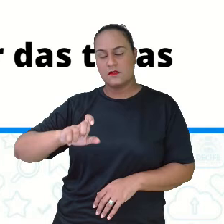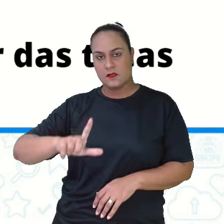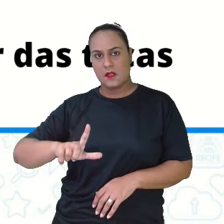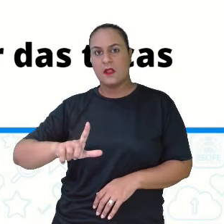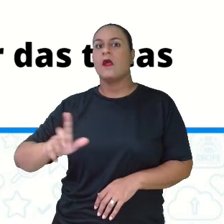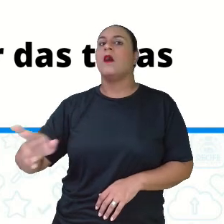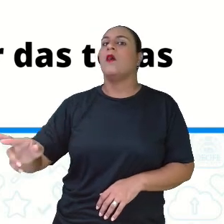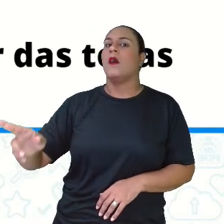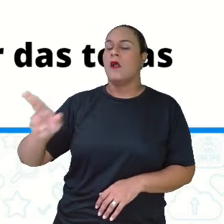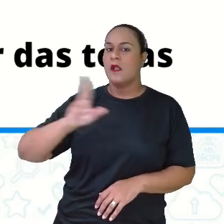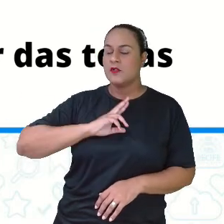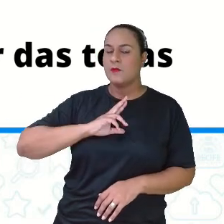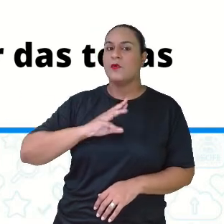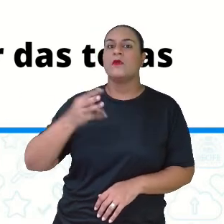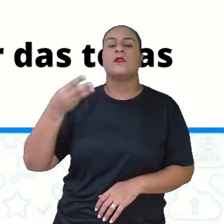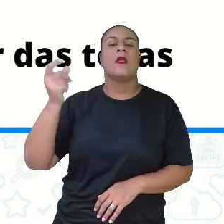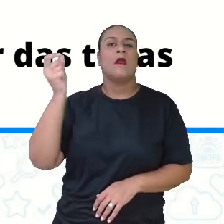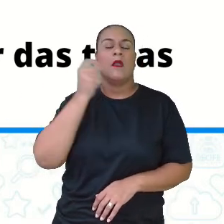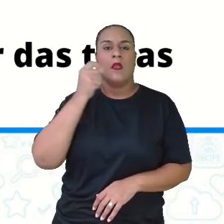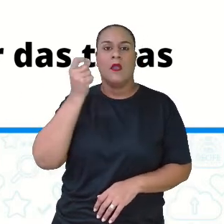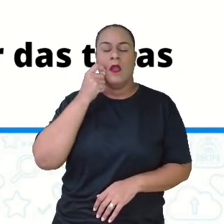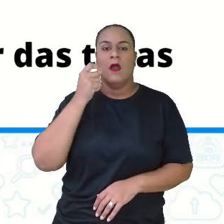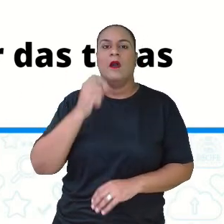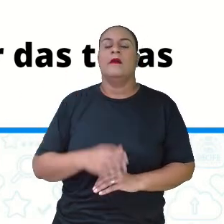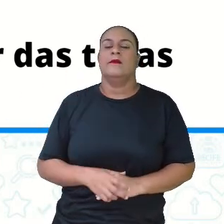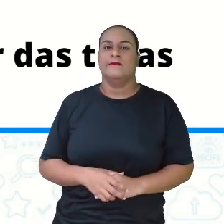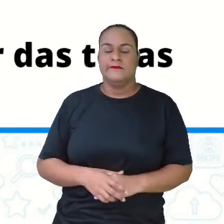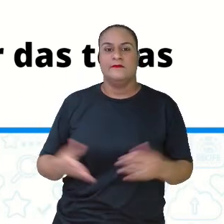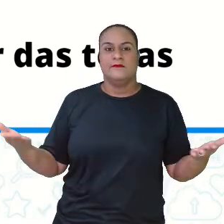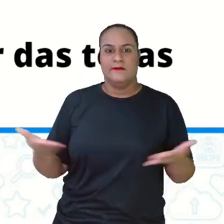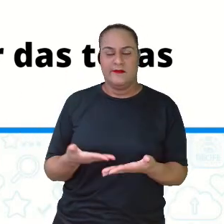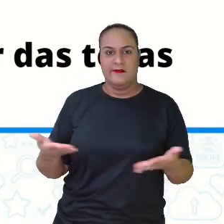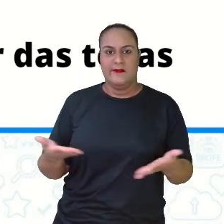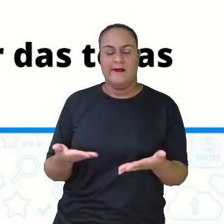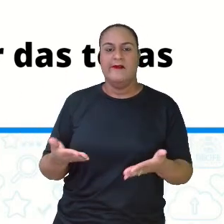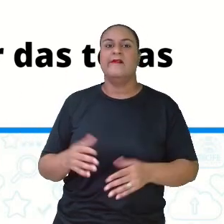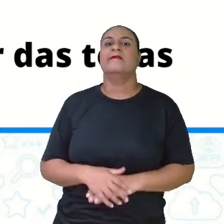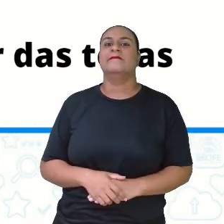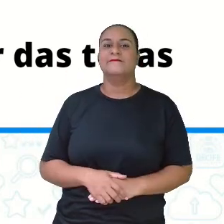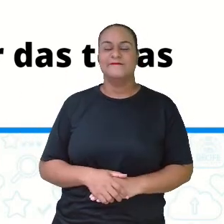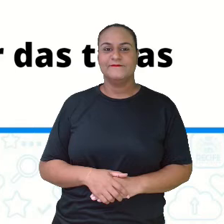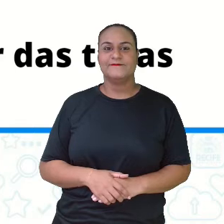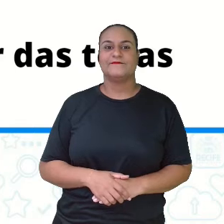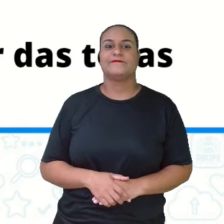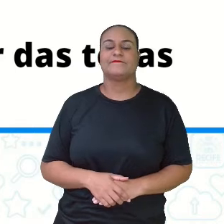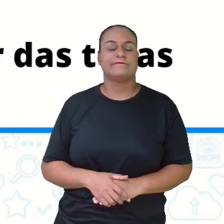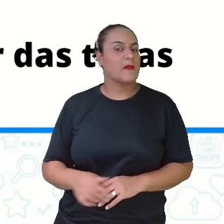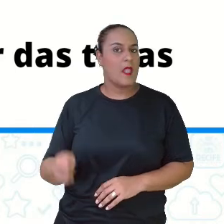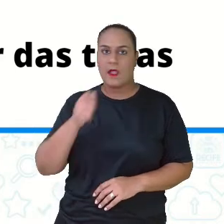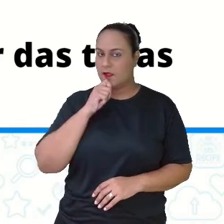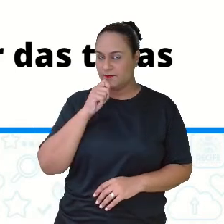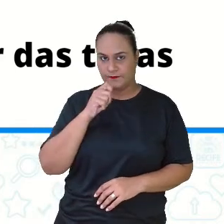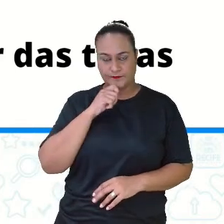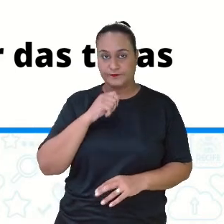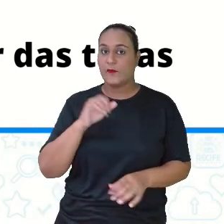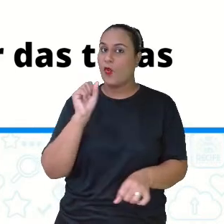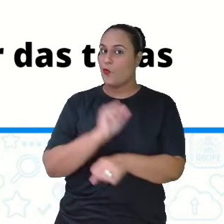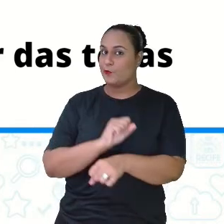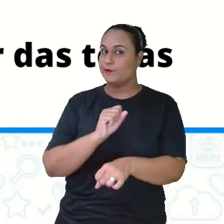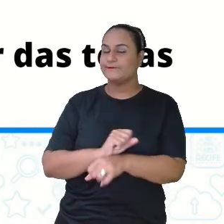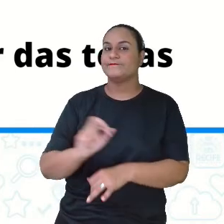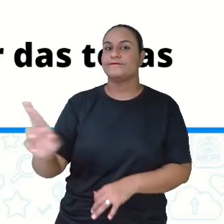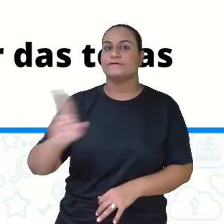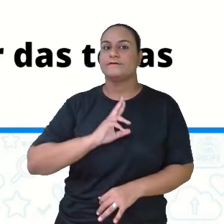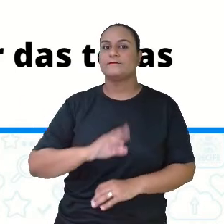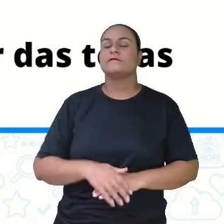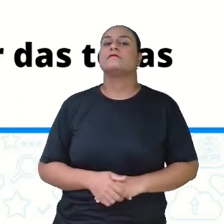do gato, viu, Jaziel? E essa perguntinha agora, professora Mauricê, ainda não, estamos aguardando. Coloca